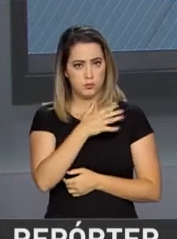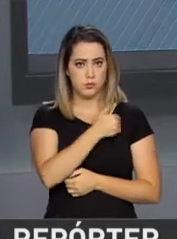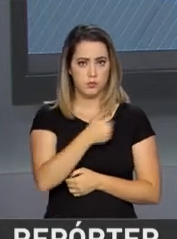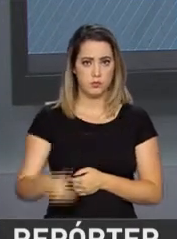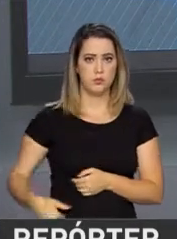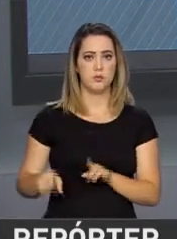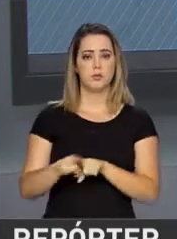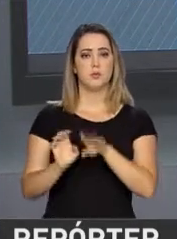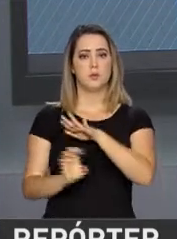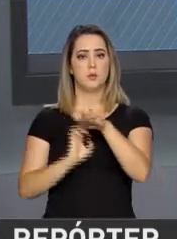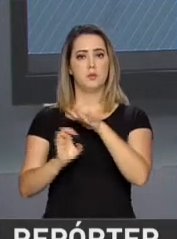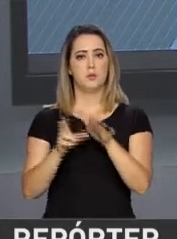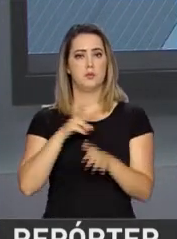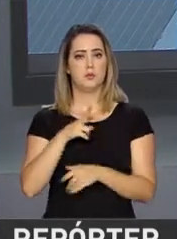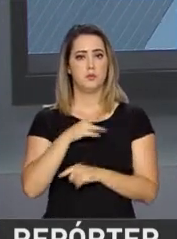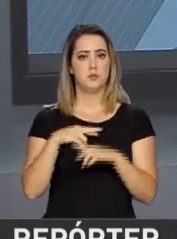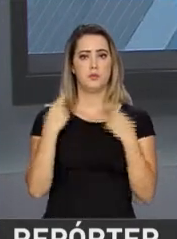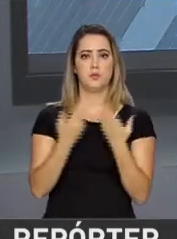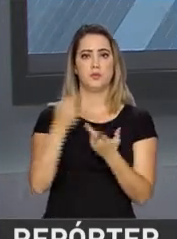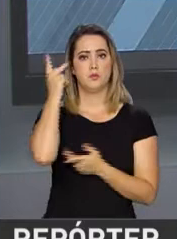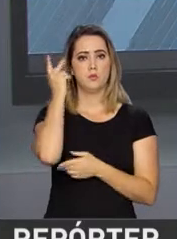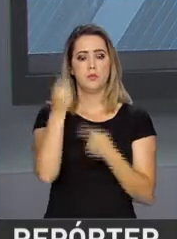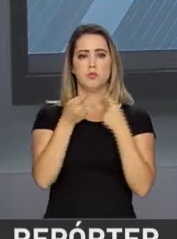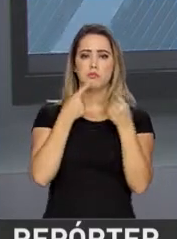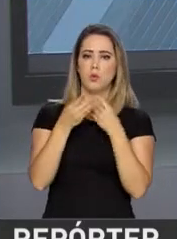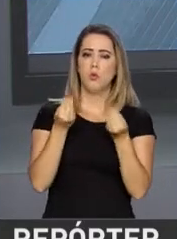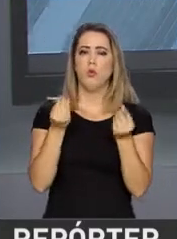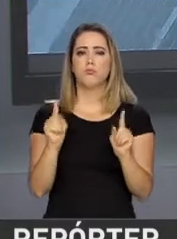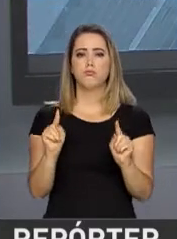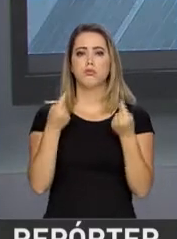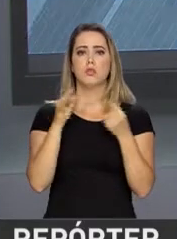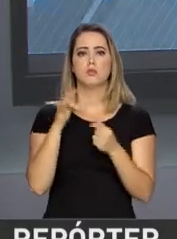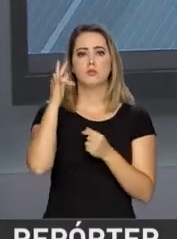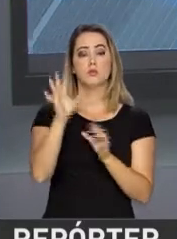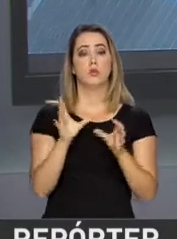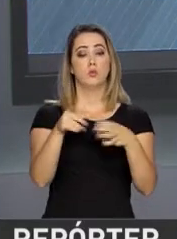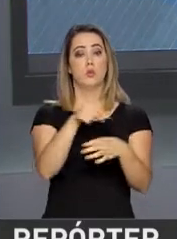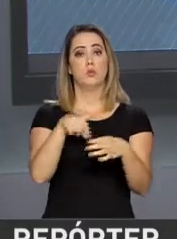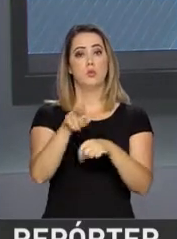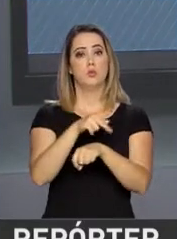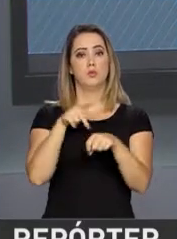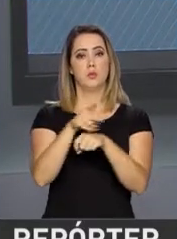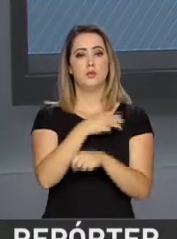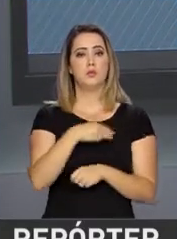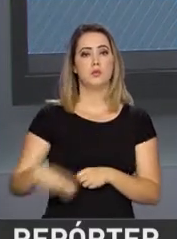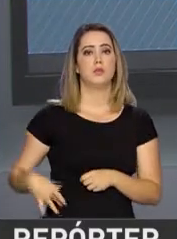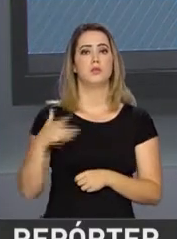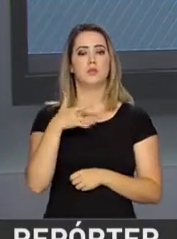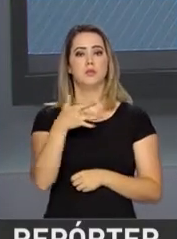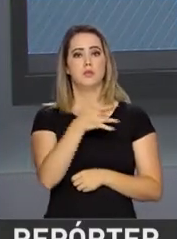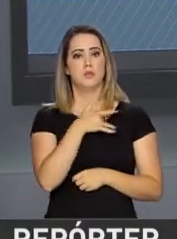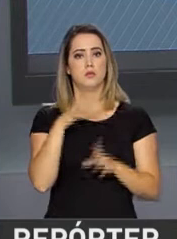pública e empresários do setor privado se reuniram em São Paulo para debater os desafios para o futuro do setor no país. O ministro da